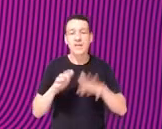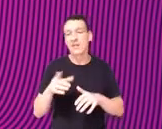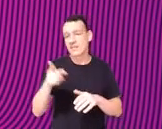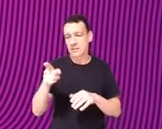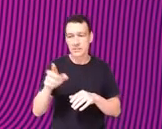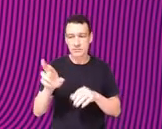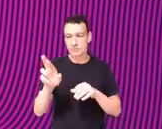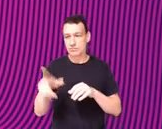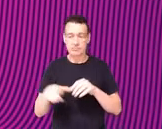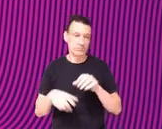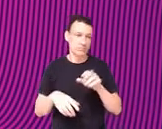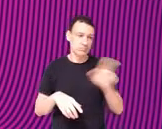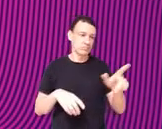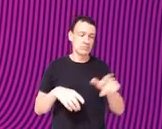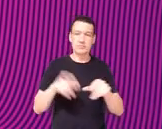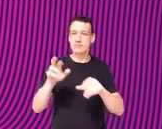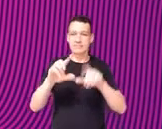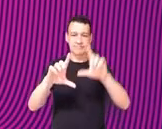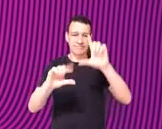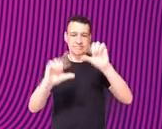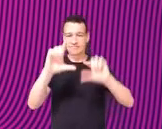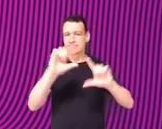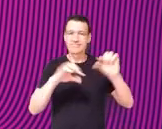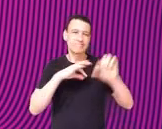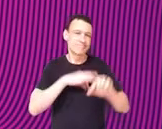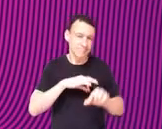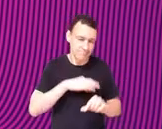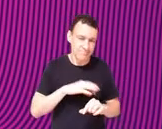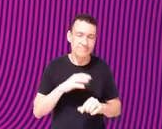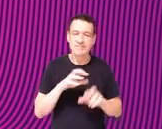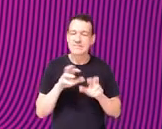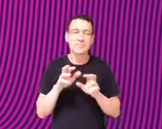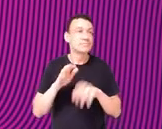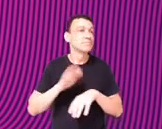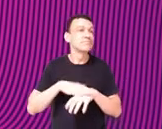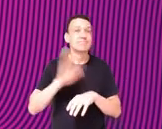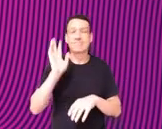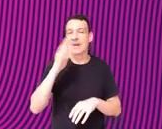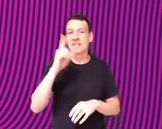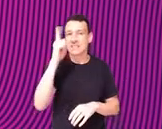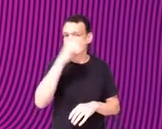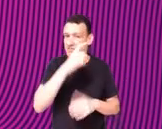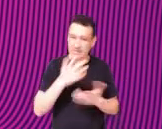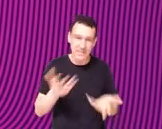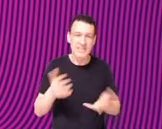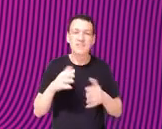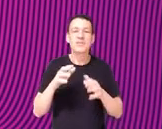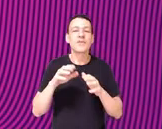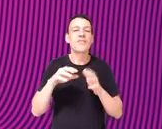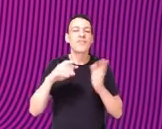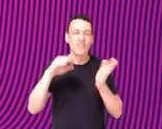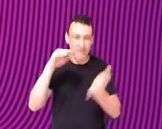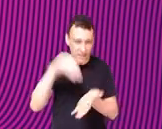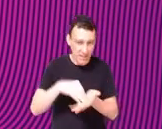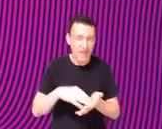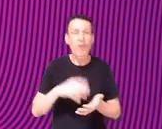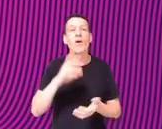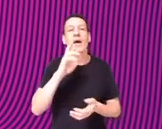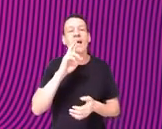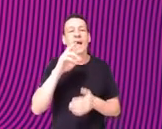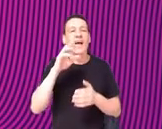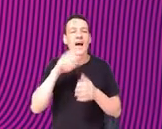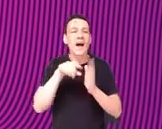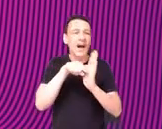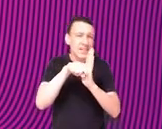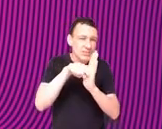income era um dos fatores mais significativos que resultavam em desigualdade nos resultados e no prognóstico dos